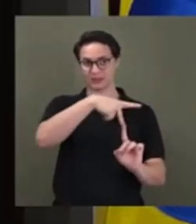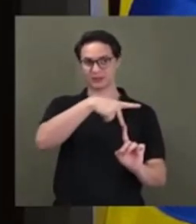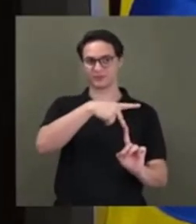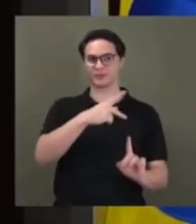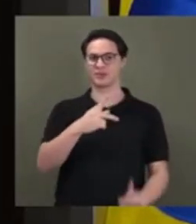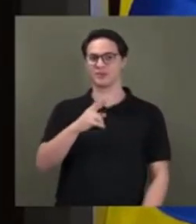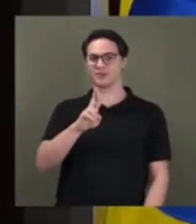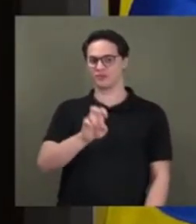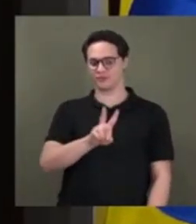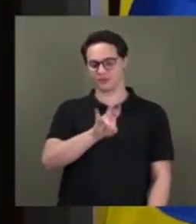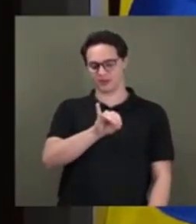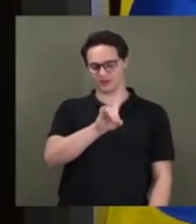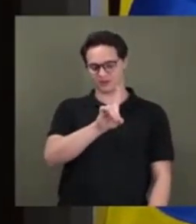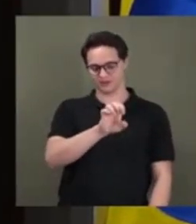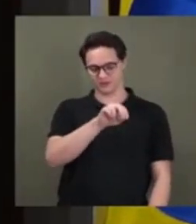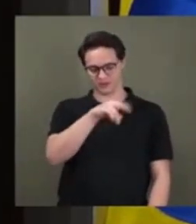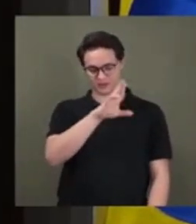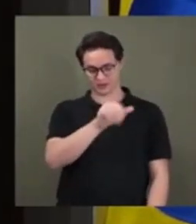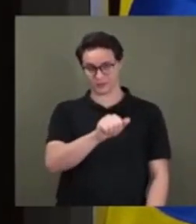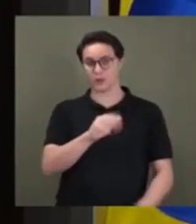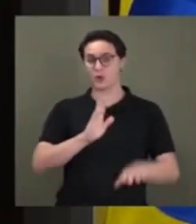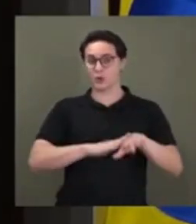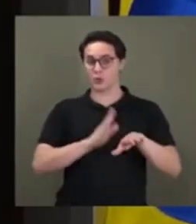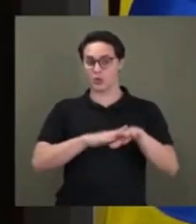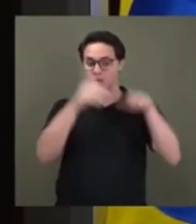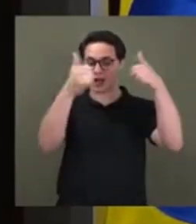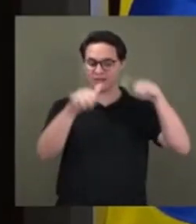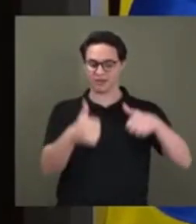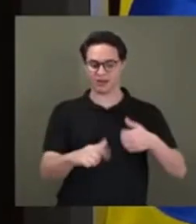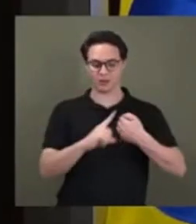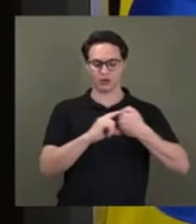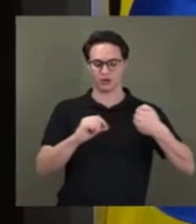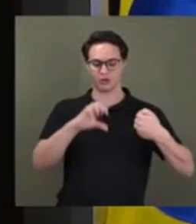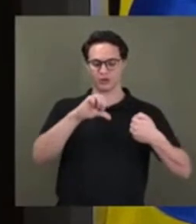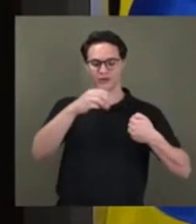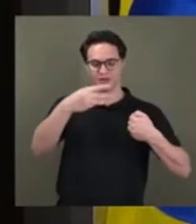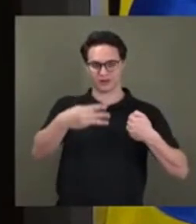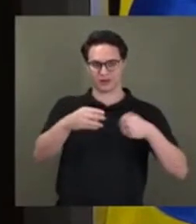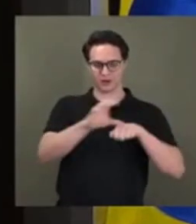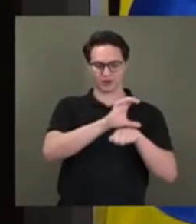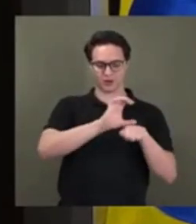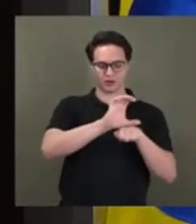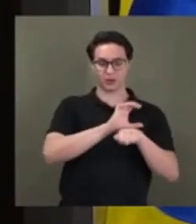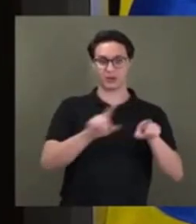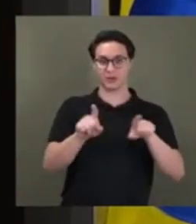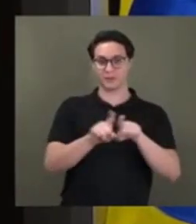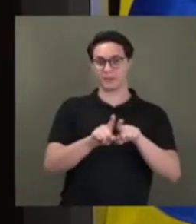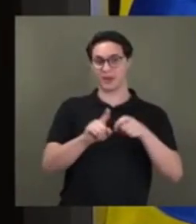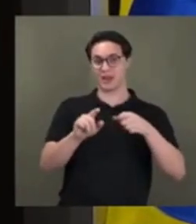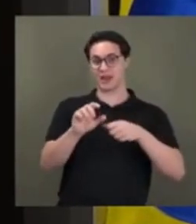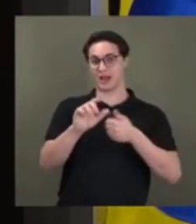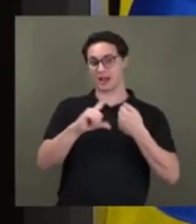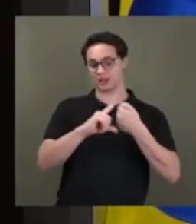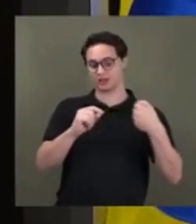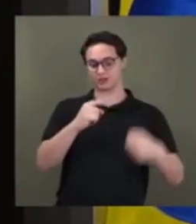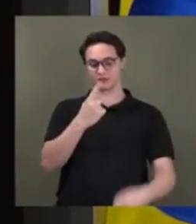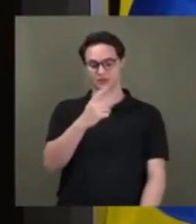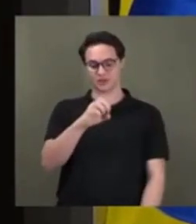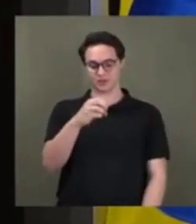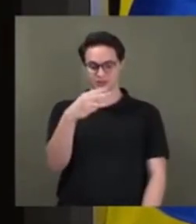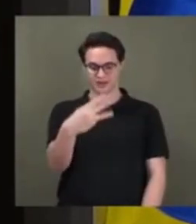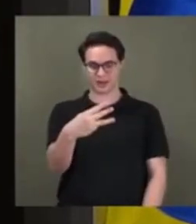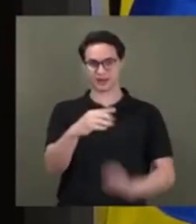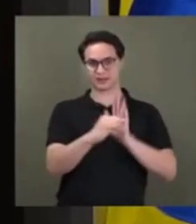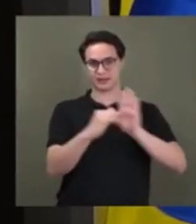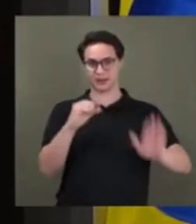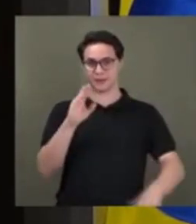artigo 93 da Constituição, assim como do artigo 103b da Constituição, havia